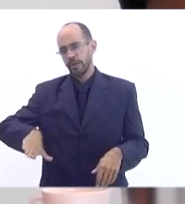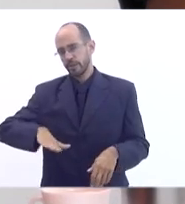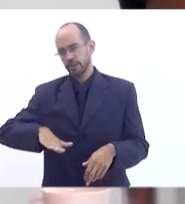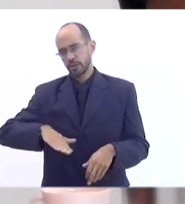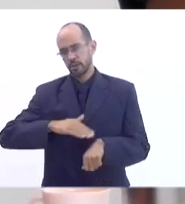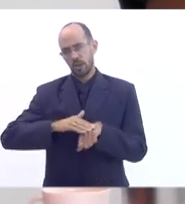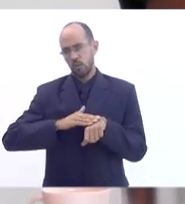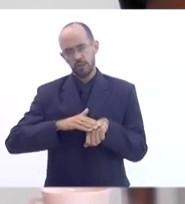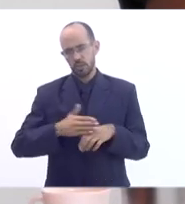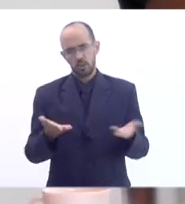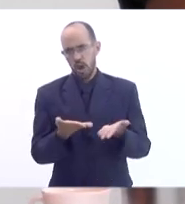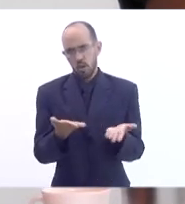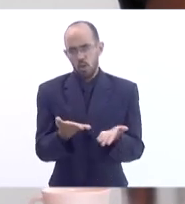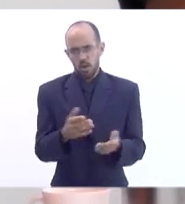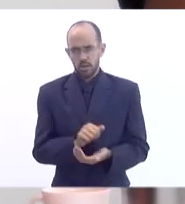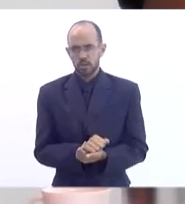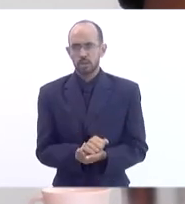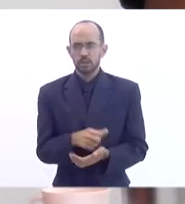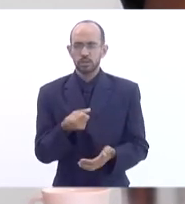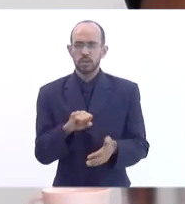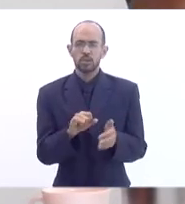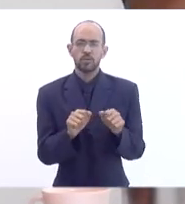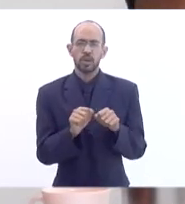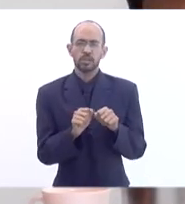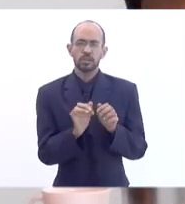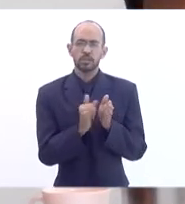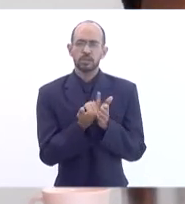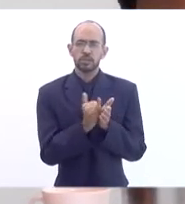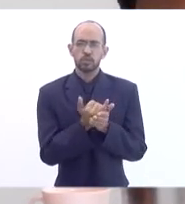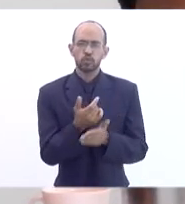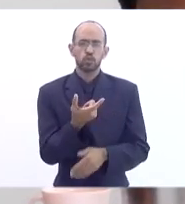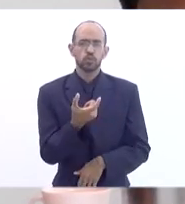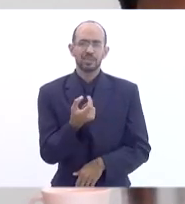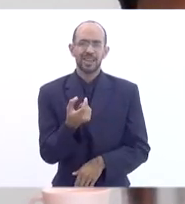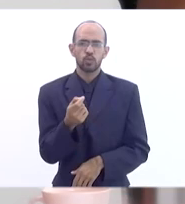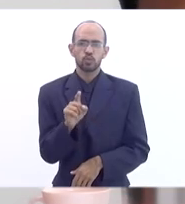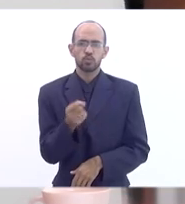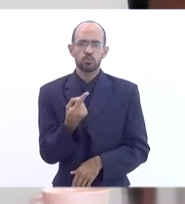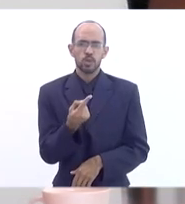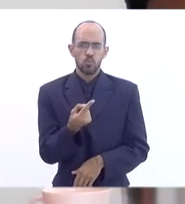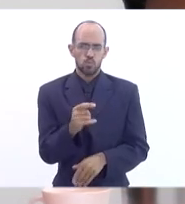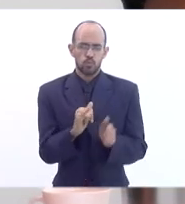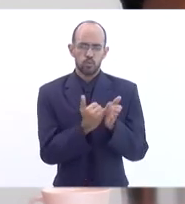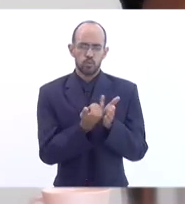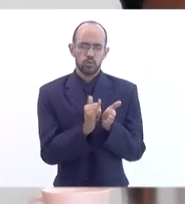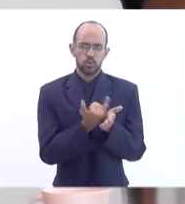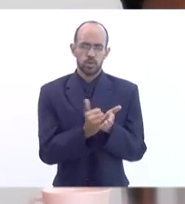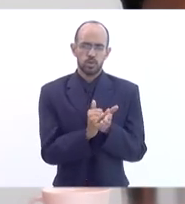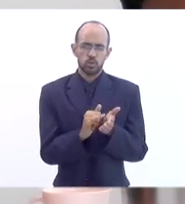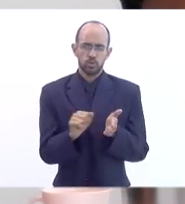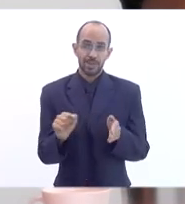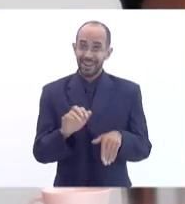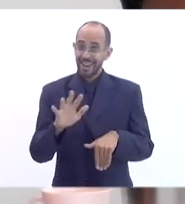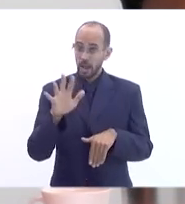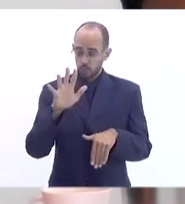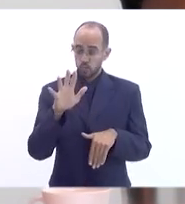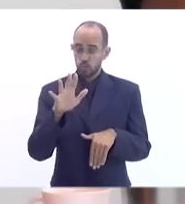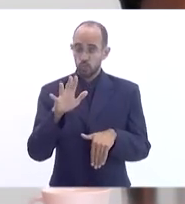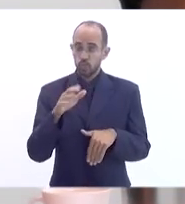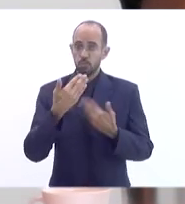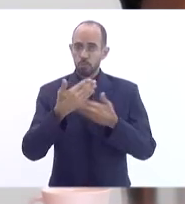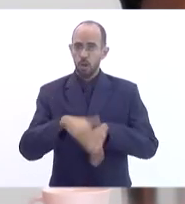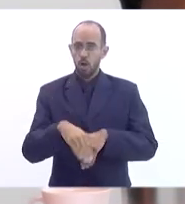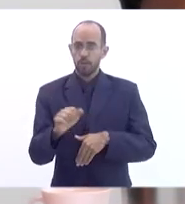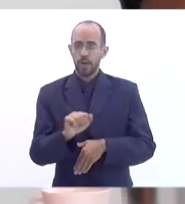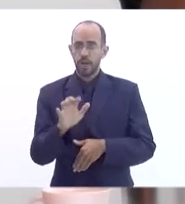inscritos 200 mil inscritos com uma taxa de inscrição relativamente cara ou seja gera-se a